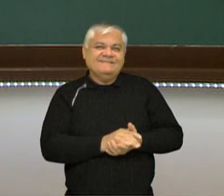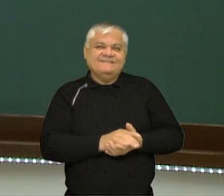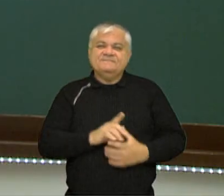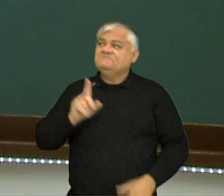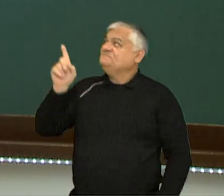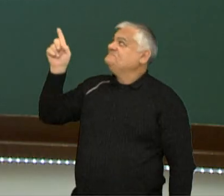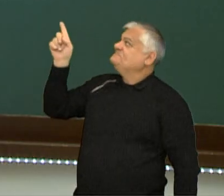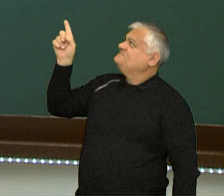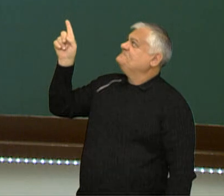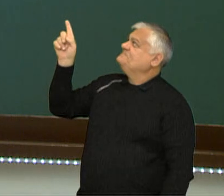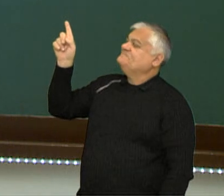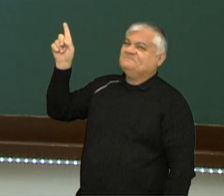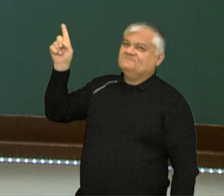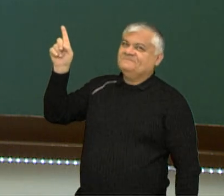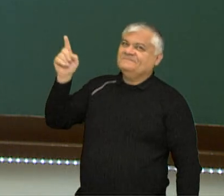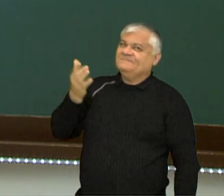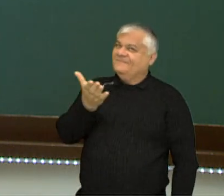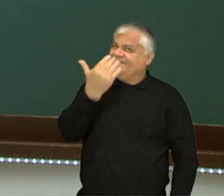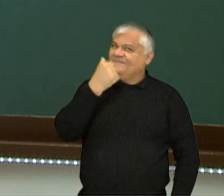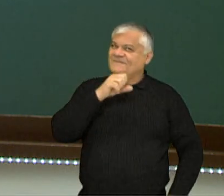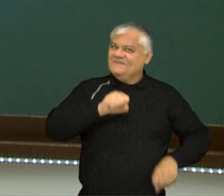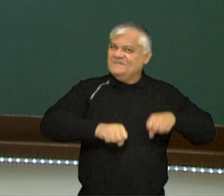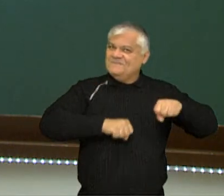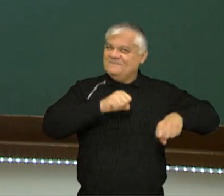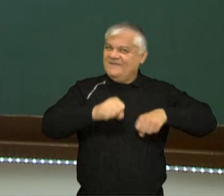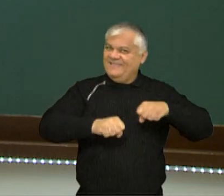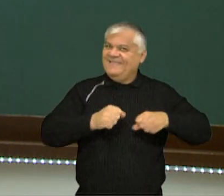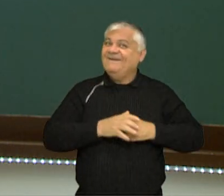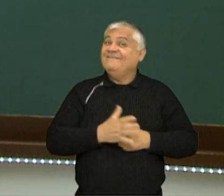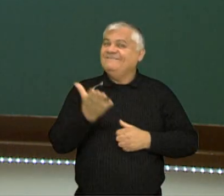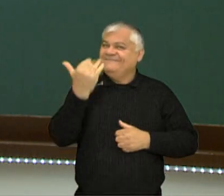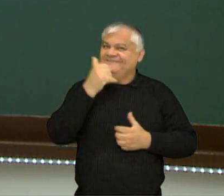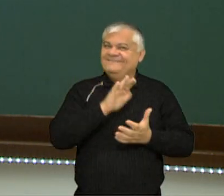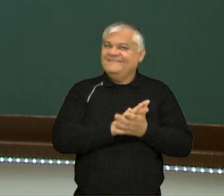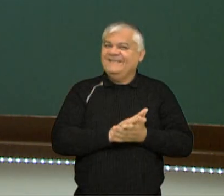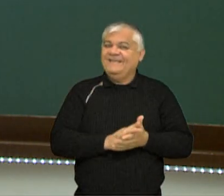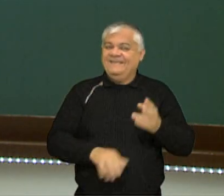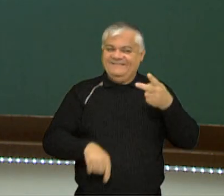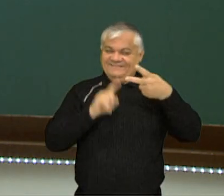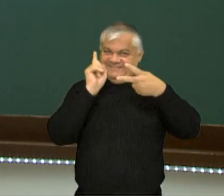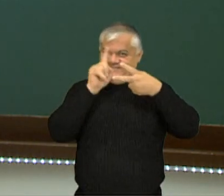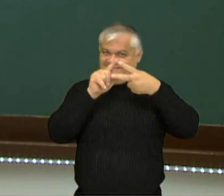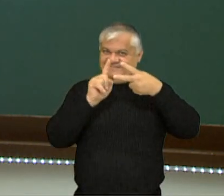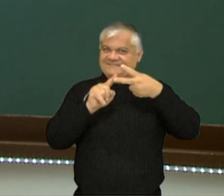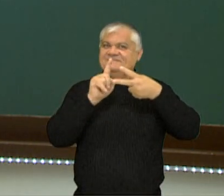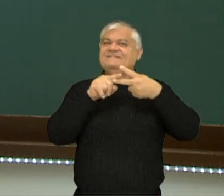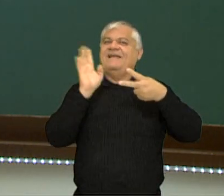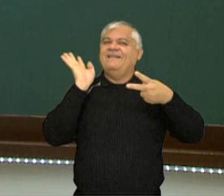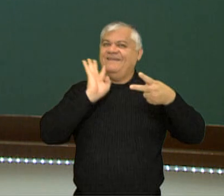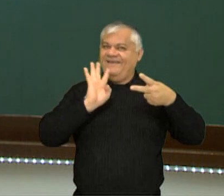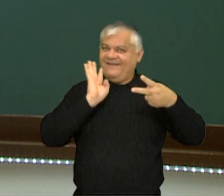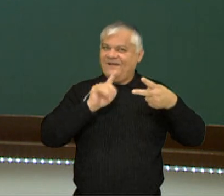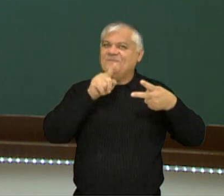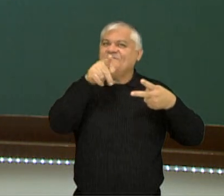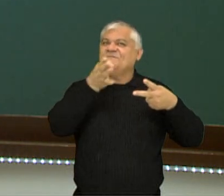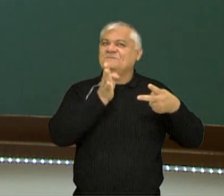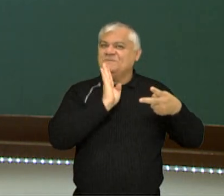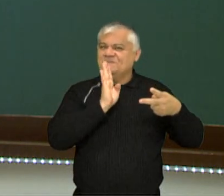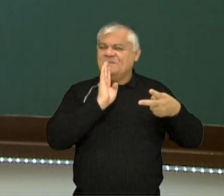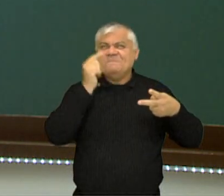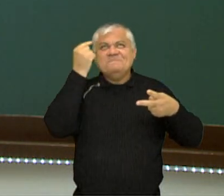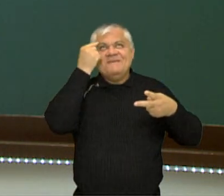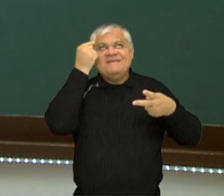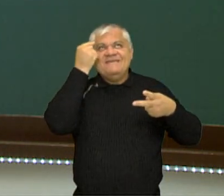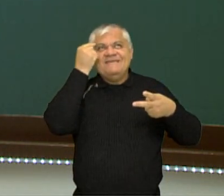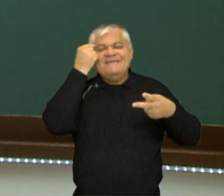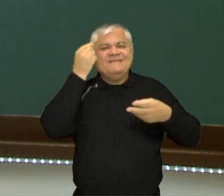você acha da gente fazer um pedal? Então eu vou te dar aqui duas dicas muito legais para você ir